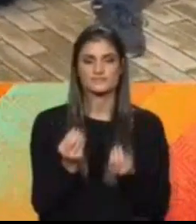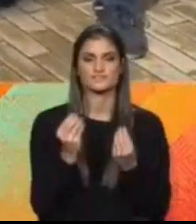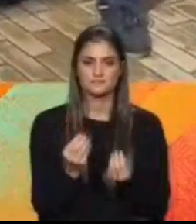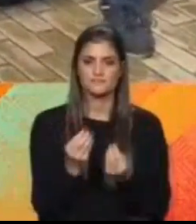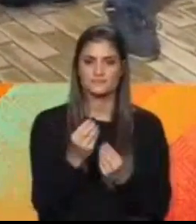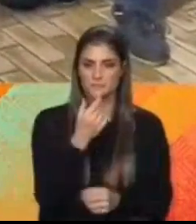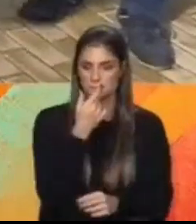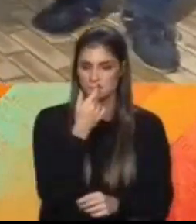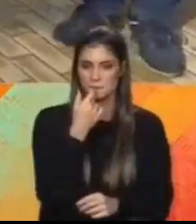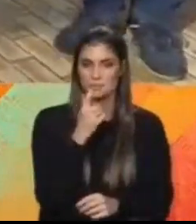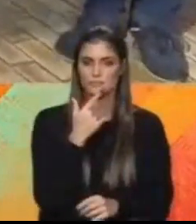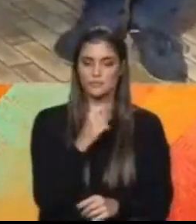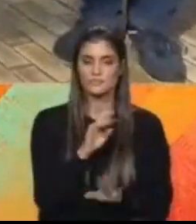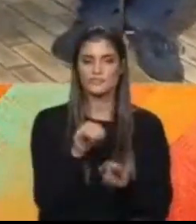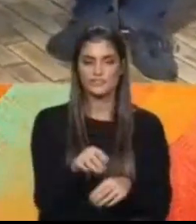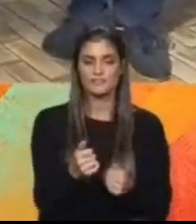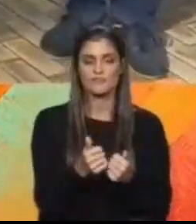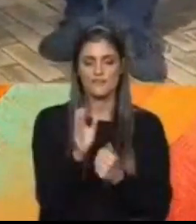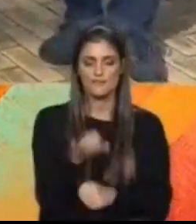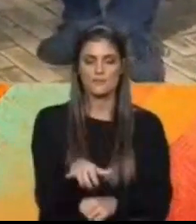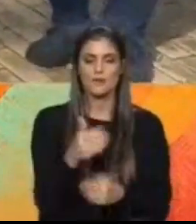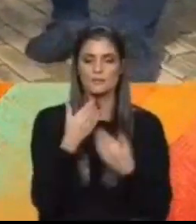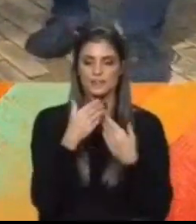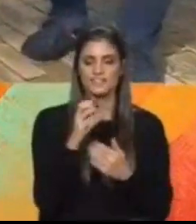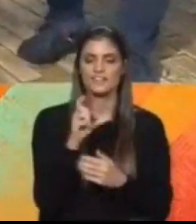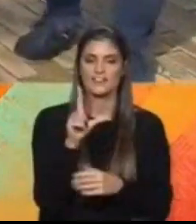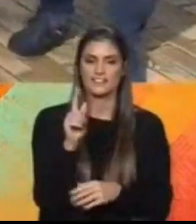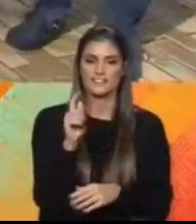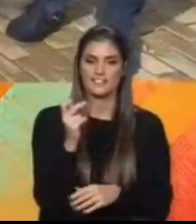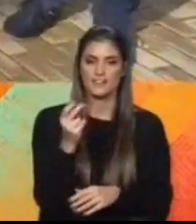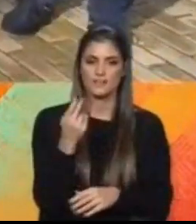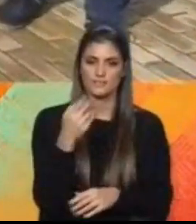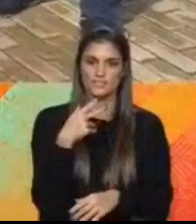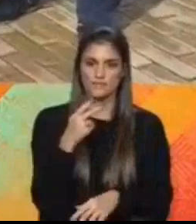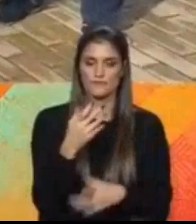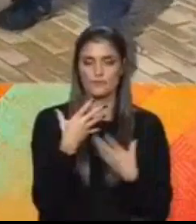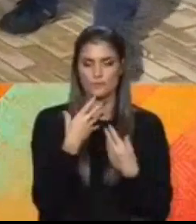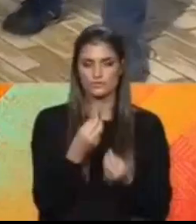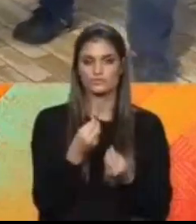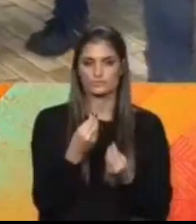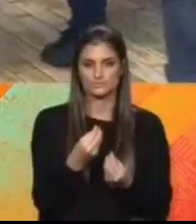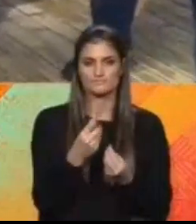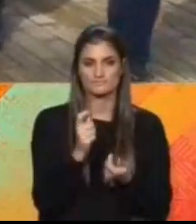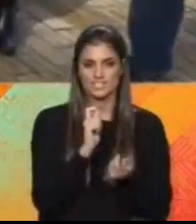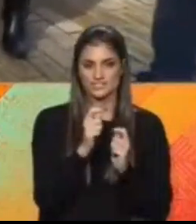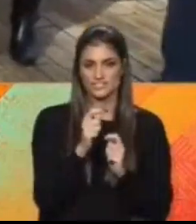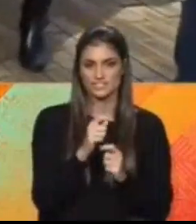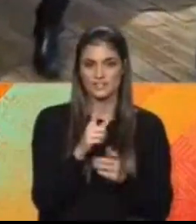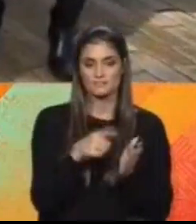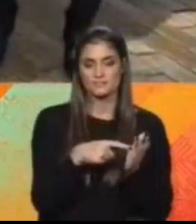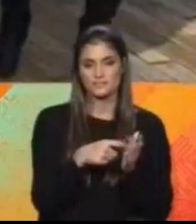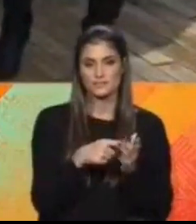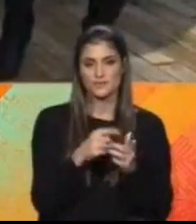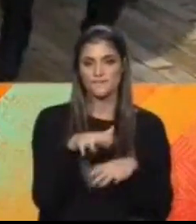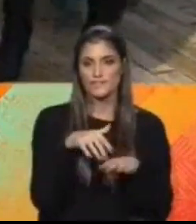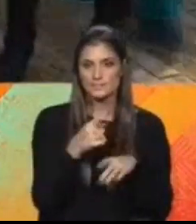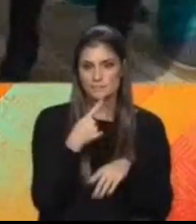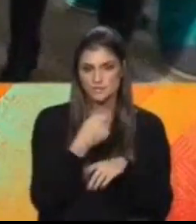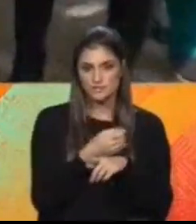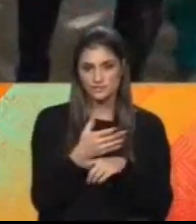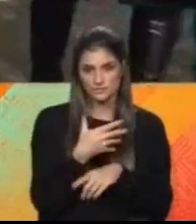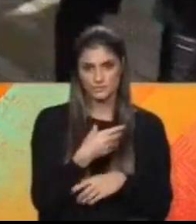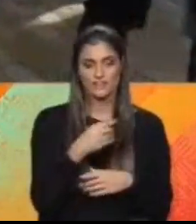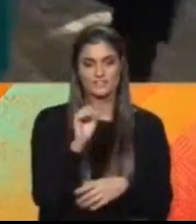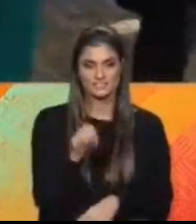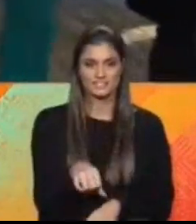Não podíamos terminar da melhor forma. Obrigada, Cláudia Martins. Foi um gosto ter-te comigo nestes exteriores. Temos que fazer isto mais vezes. Estão a gostar.